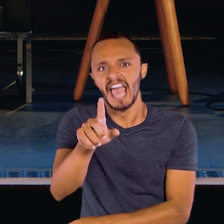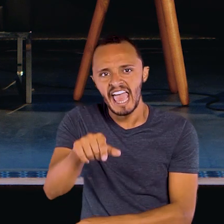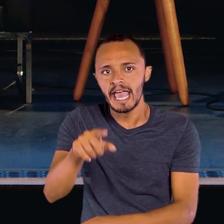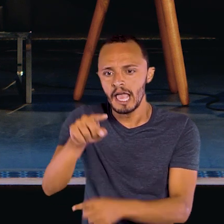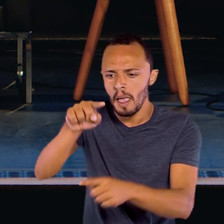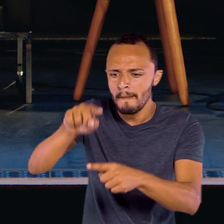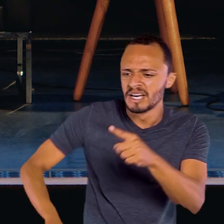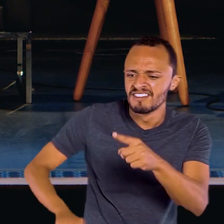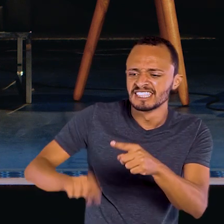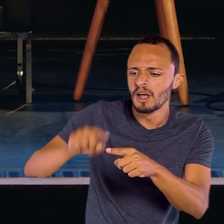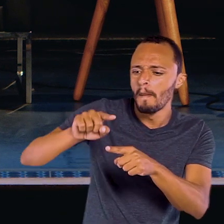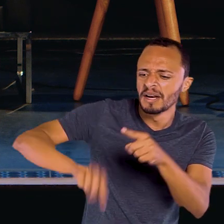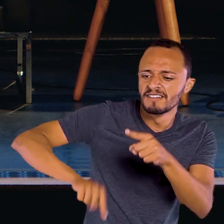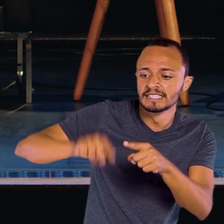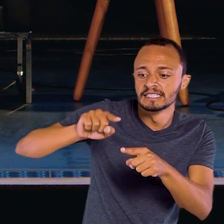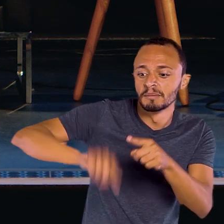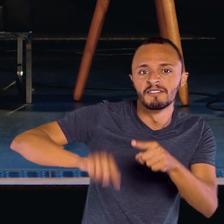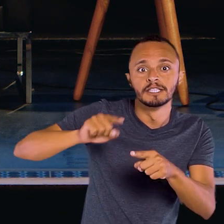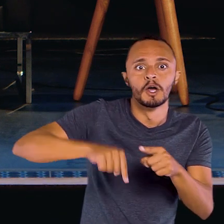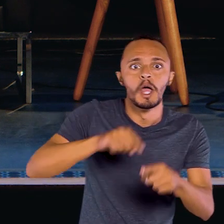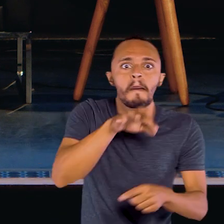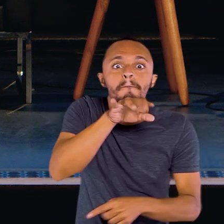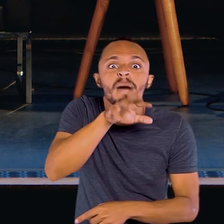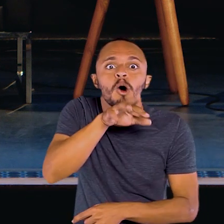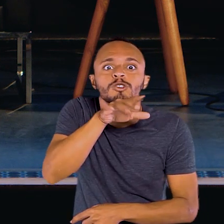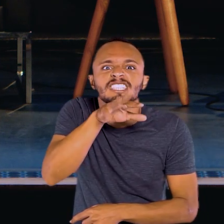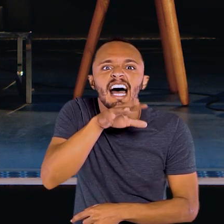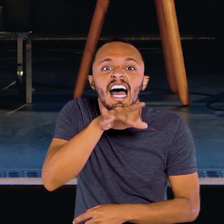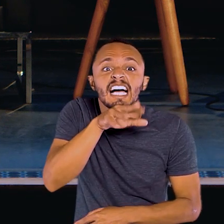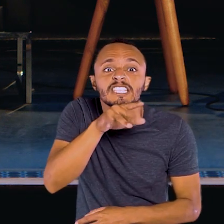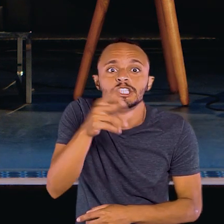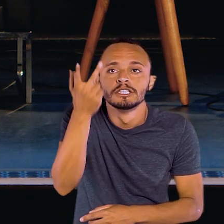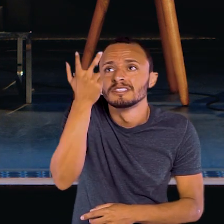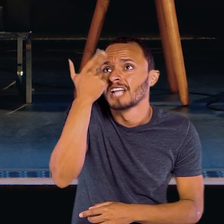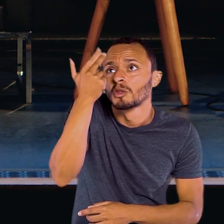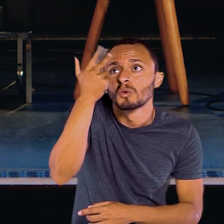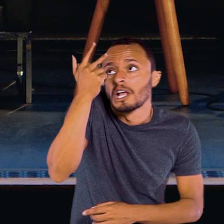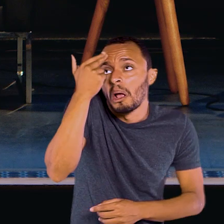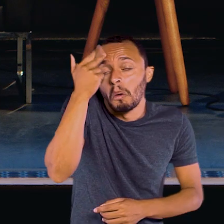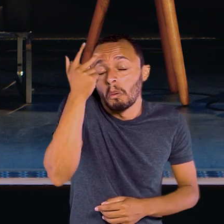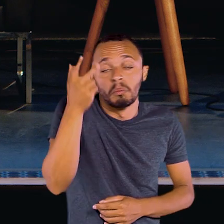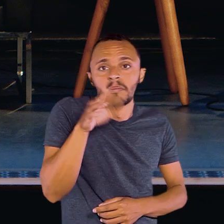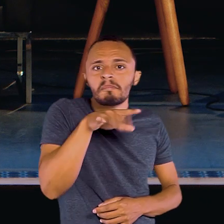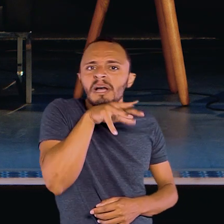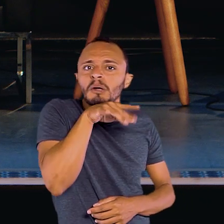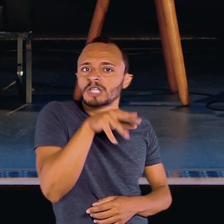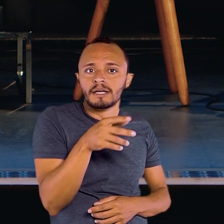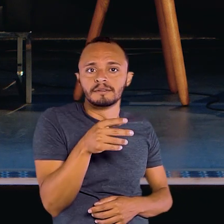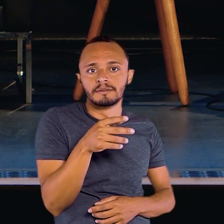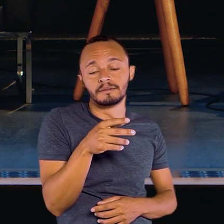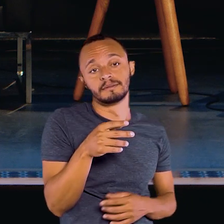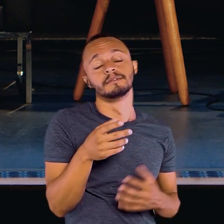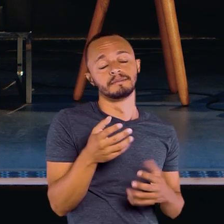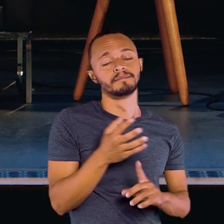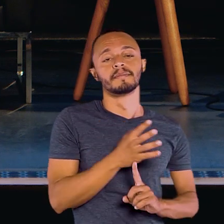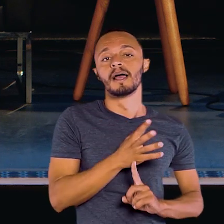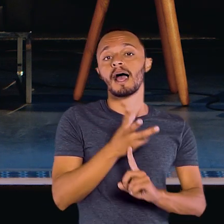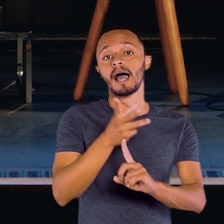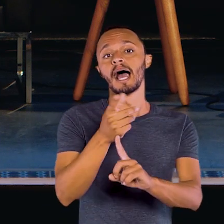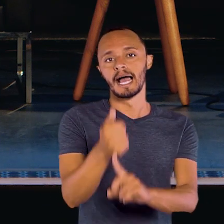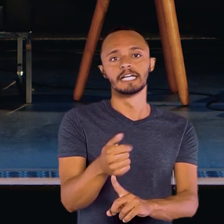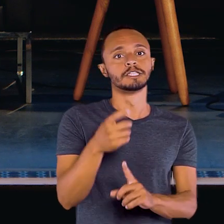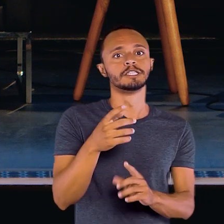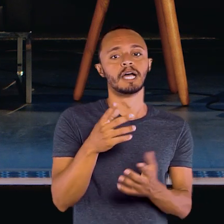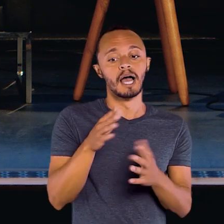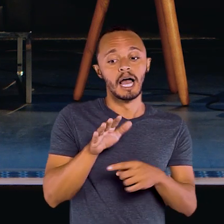crueldade naturalizada, e a gente precisa desnaturalizar isso, né? E o que melhor do que a arte para